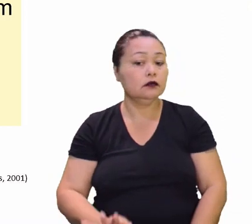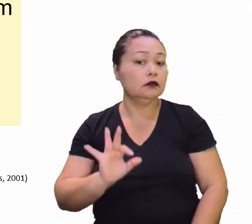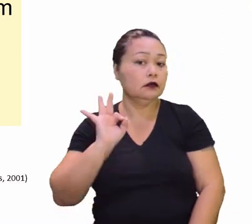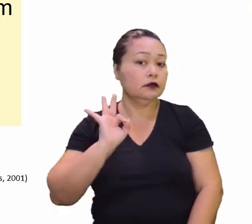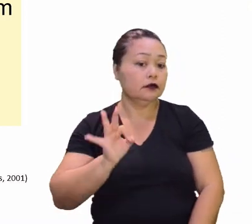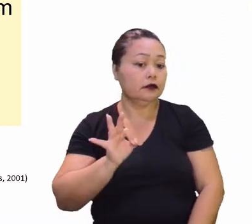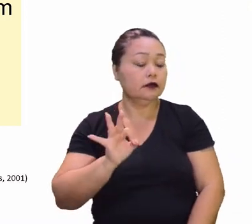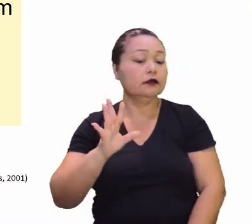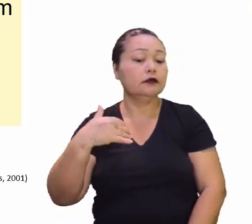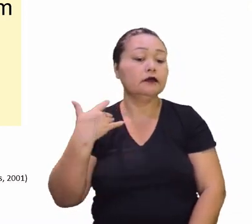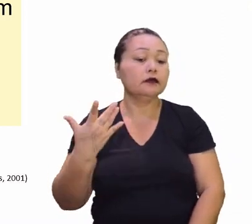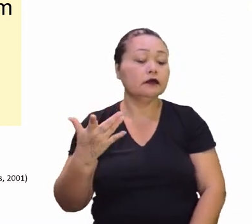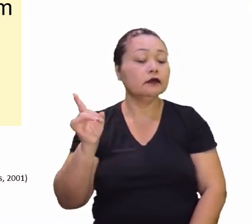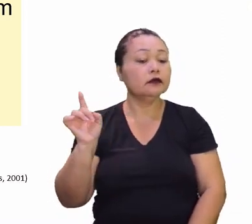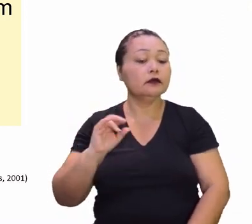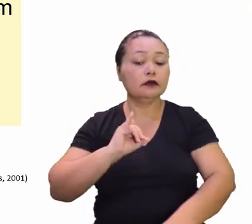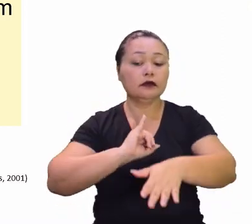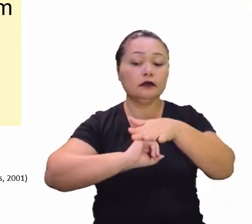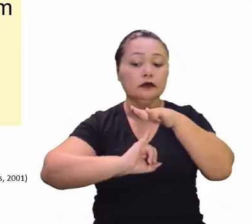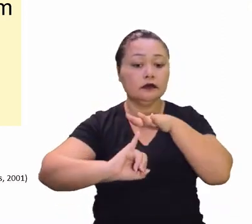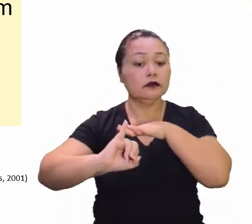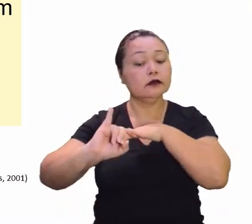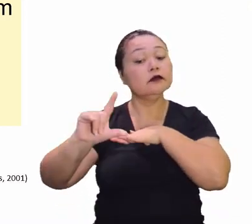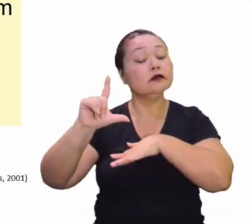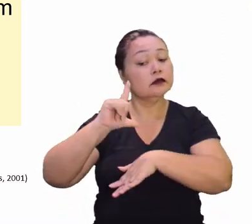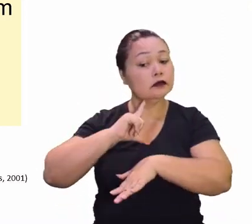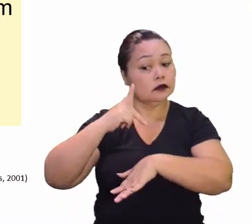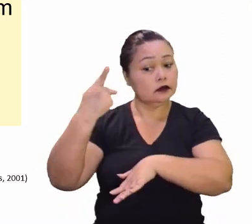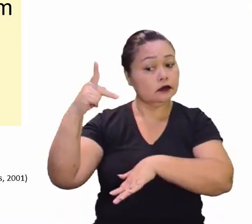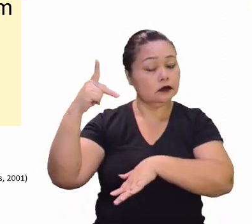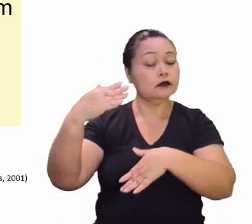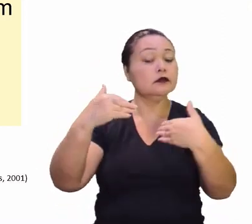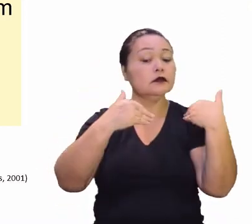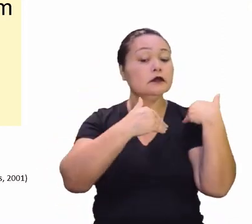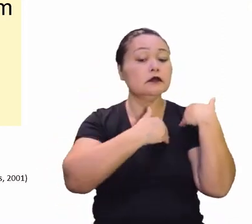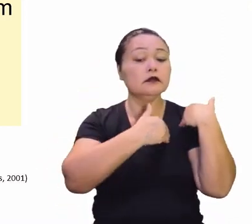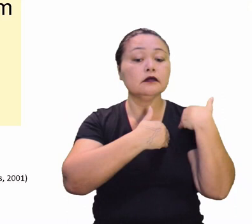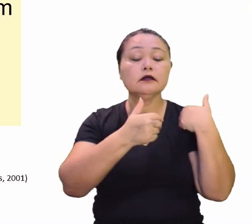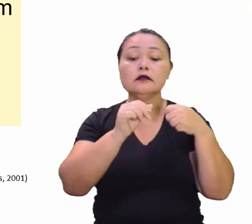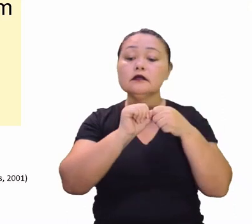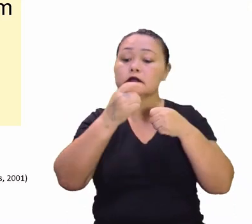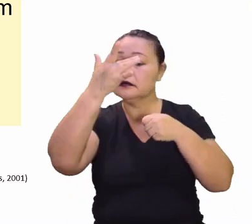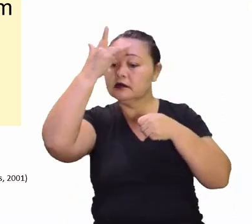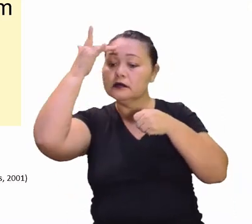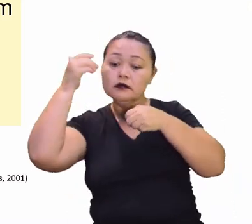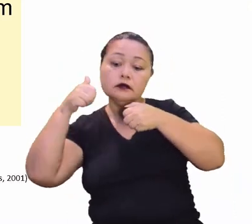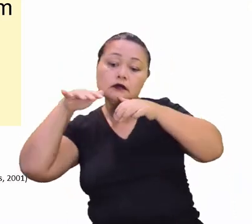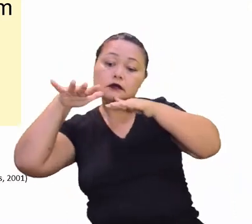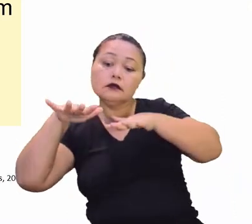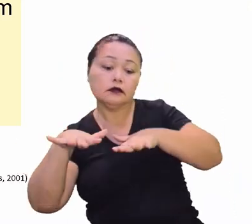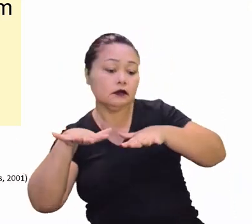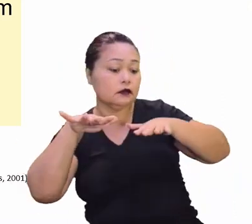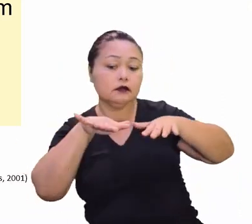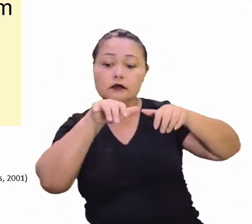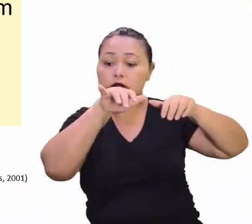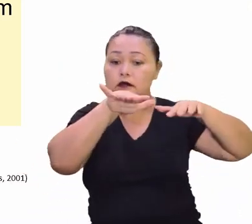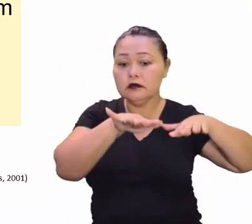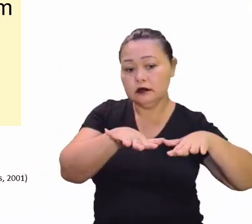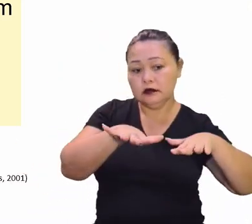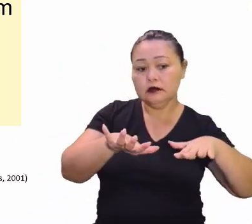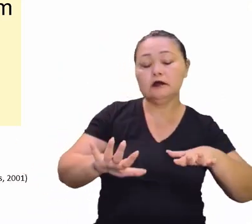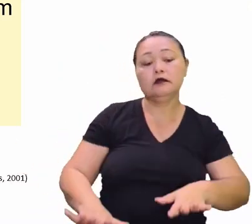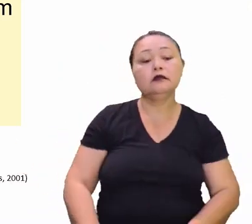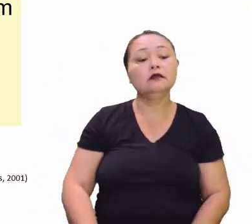isso? Então, é ele que é o responsável por fazer esses assentamentos. Ok?